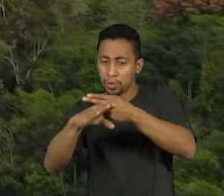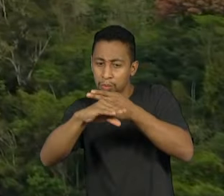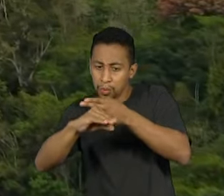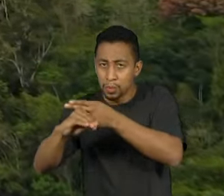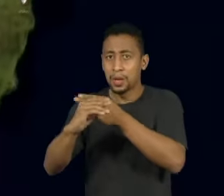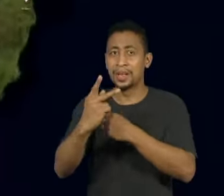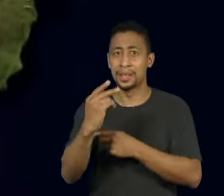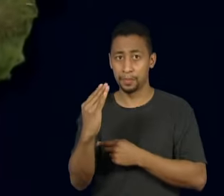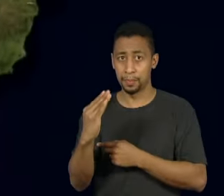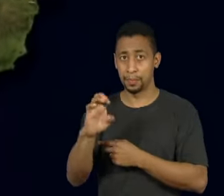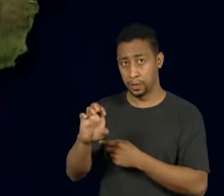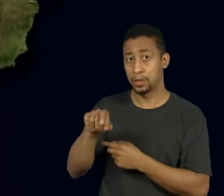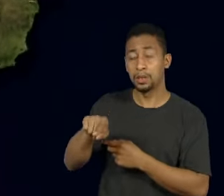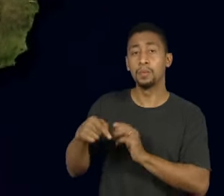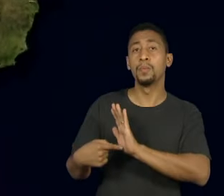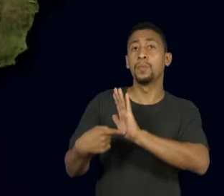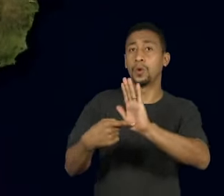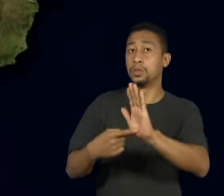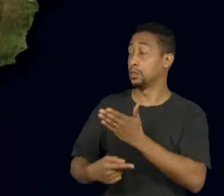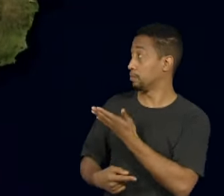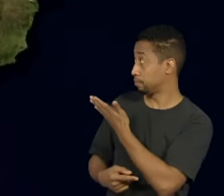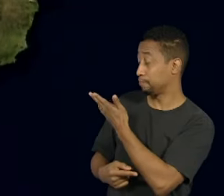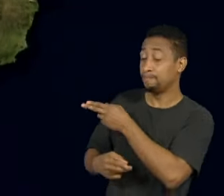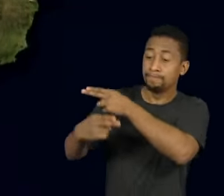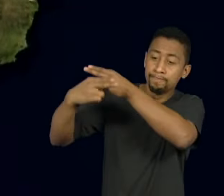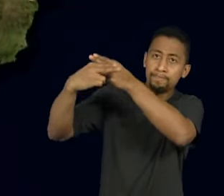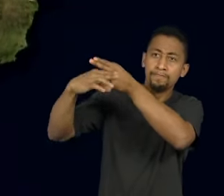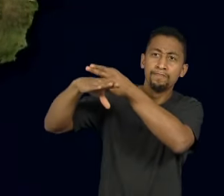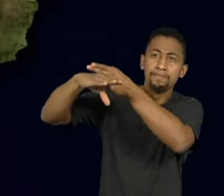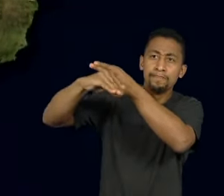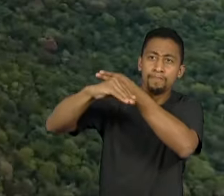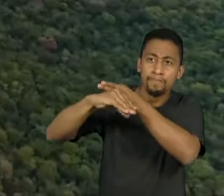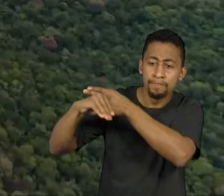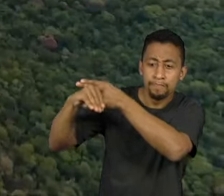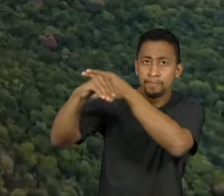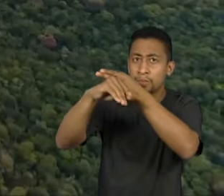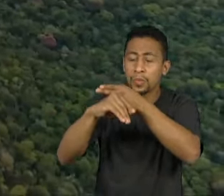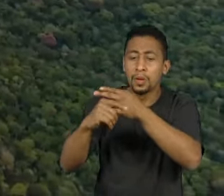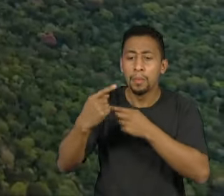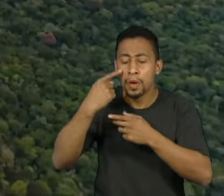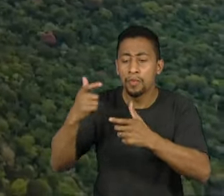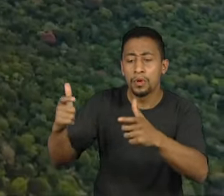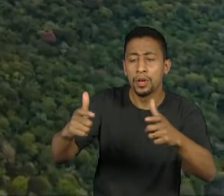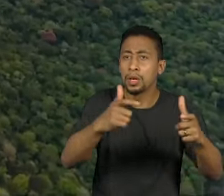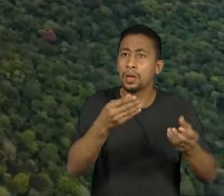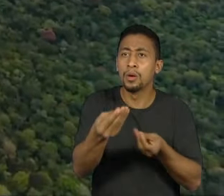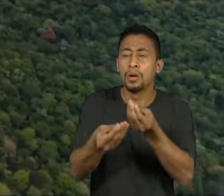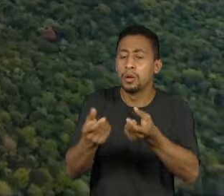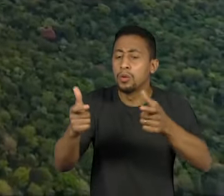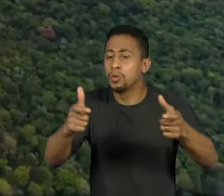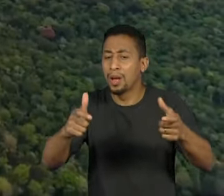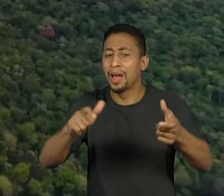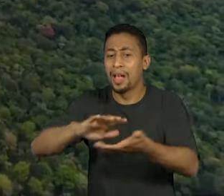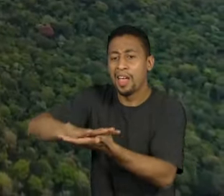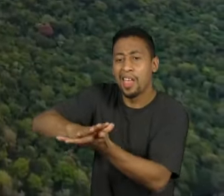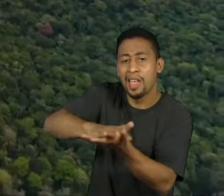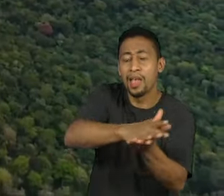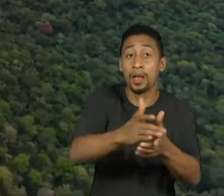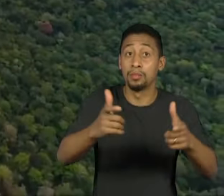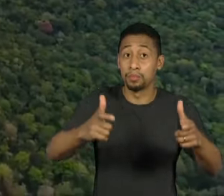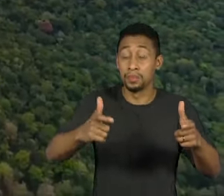INPE, parte de imagens de satélites para analisar os remanescentes florestais com mais de 13 hectares